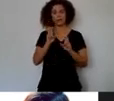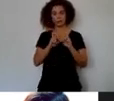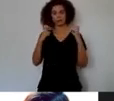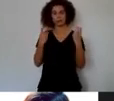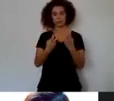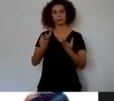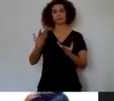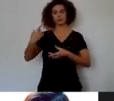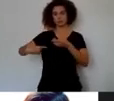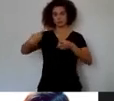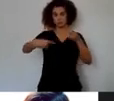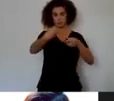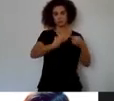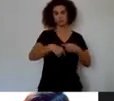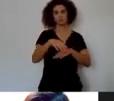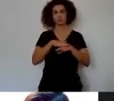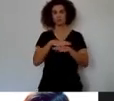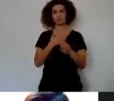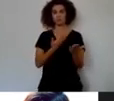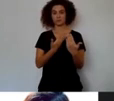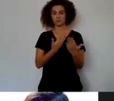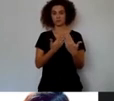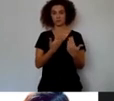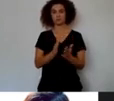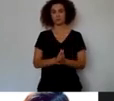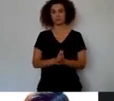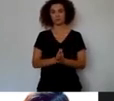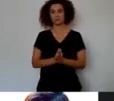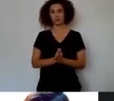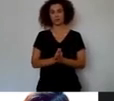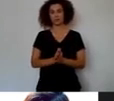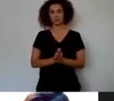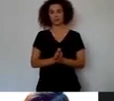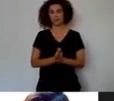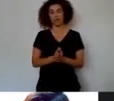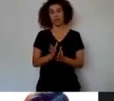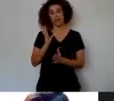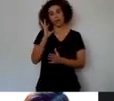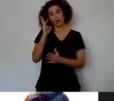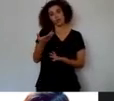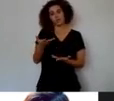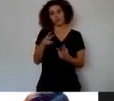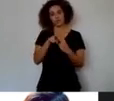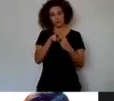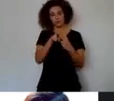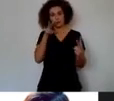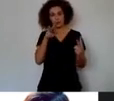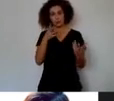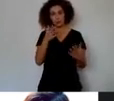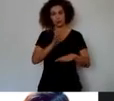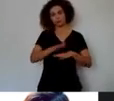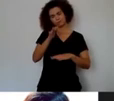de muitas pessoas. Tô sentindo um pouco de facilidade de fazer isso virtual, né? As pessoas estão na sua casa,